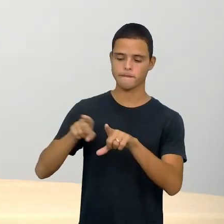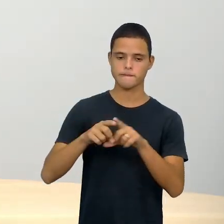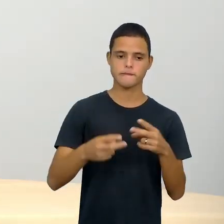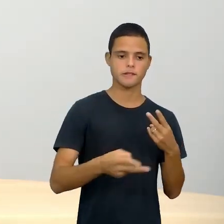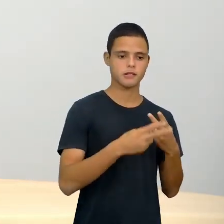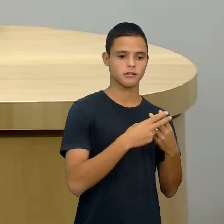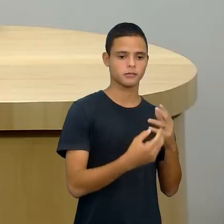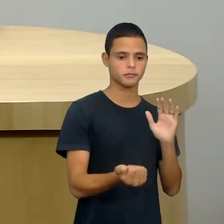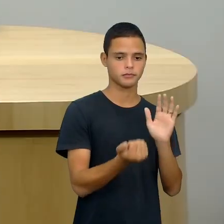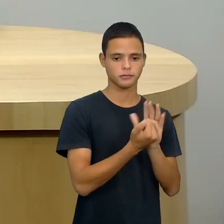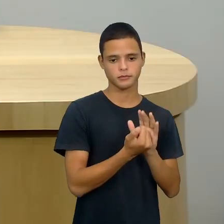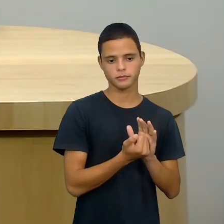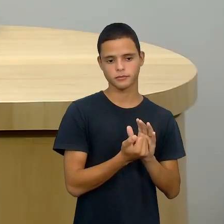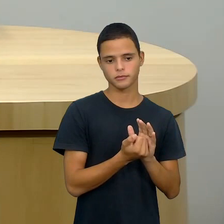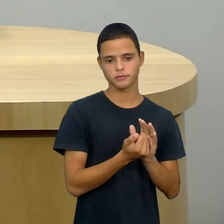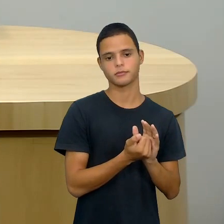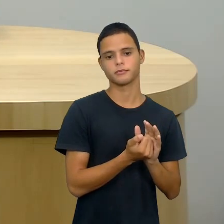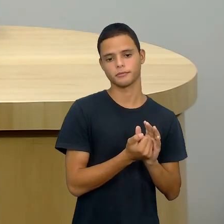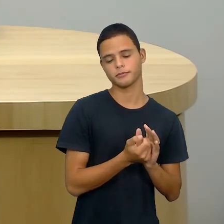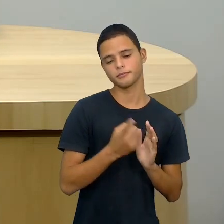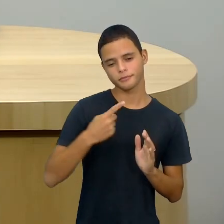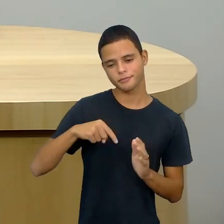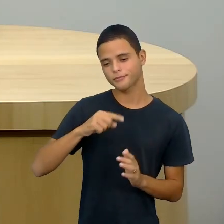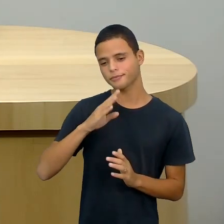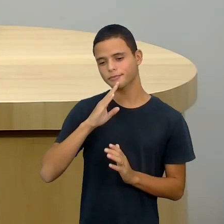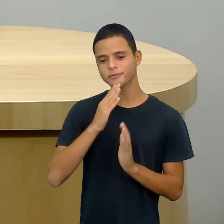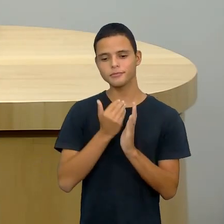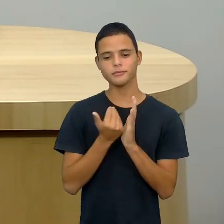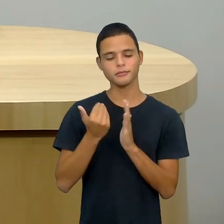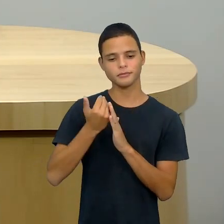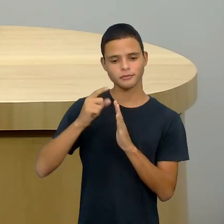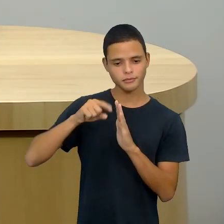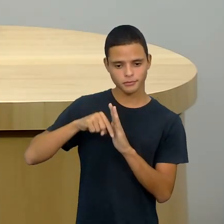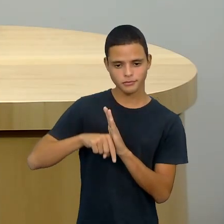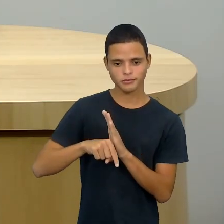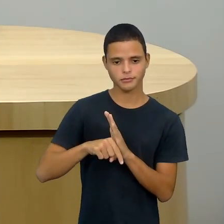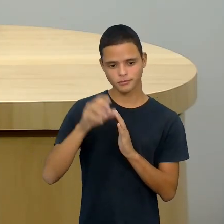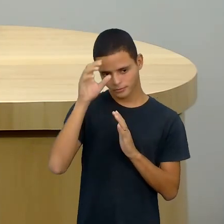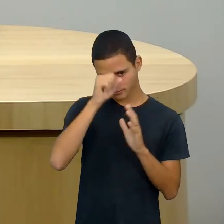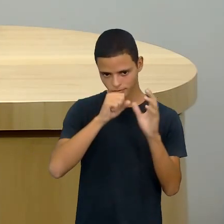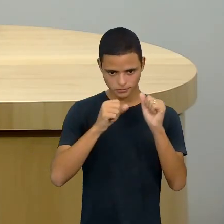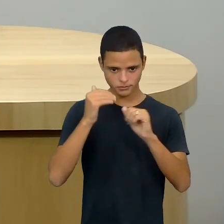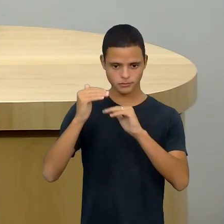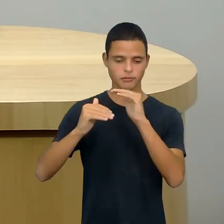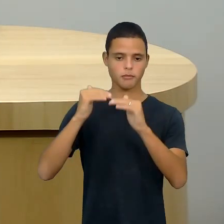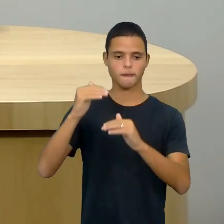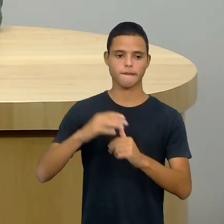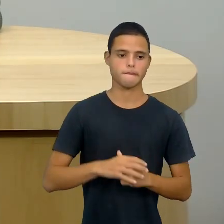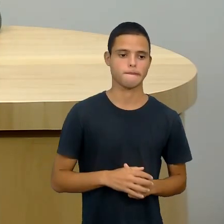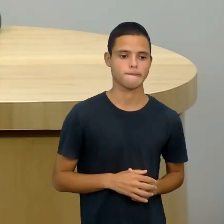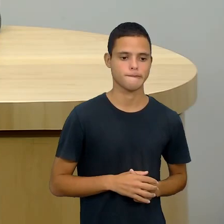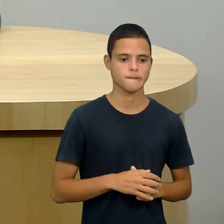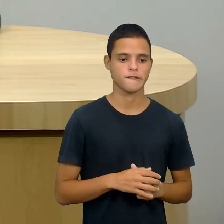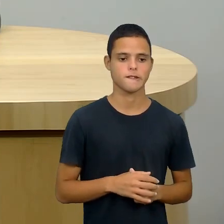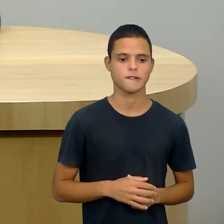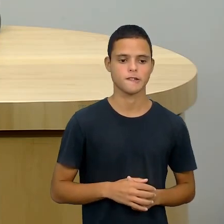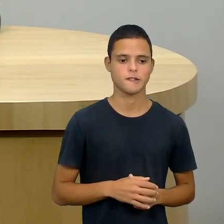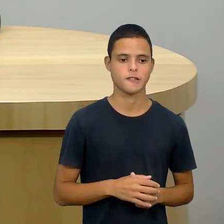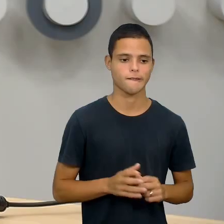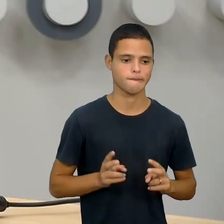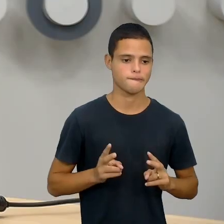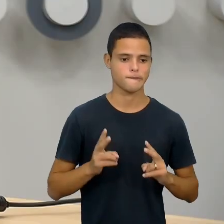hashtag. Vamos já nomeando que a gente conhece para incrementar esse nosso processo. Isso mesmo. Então,